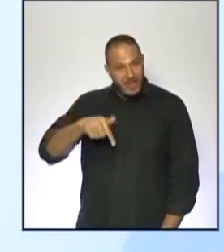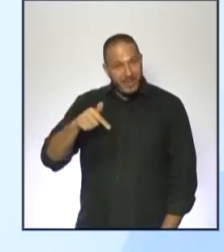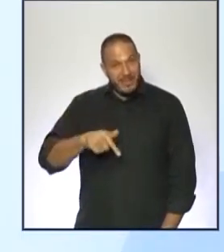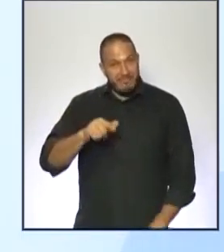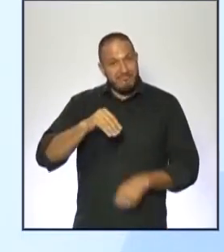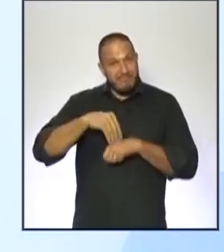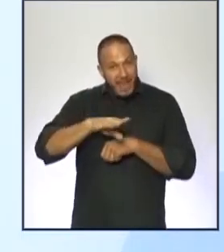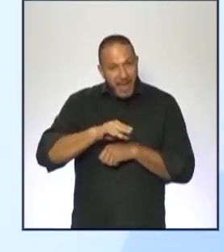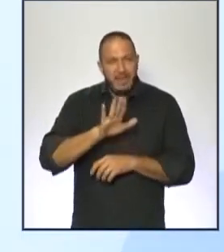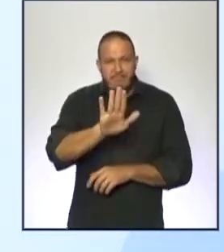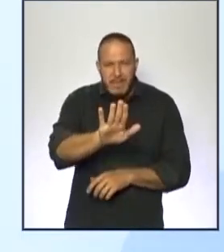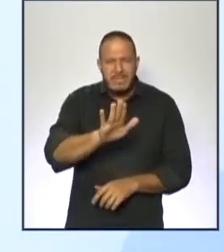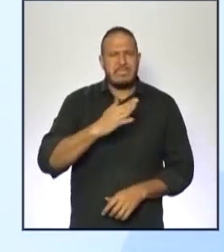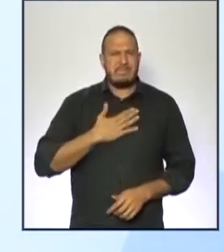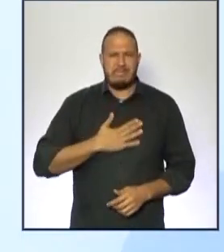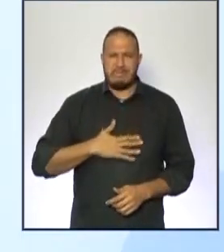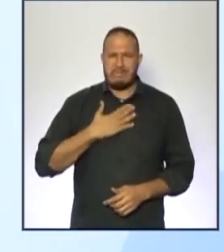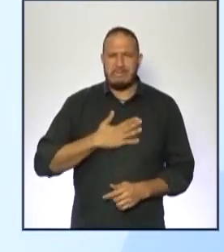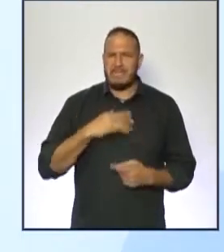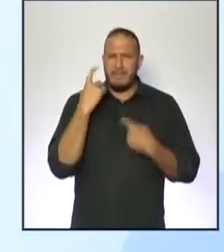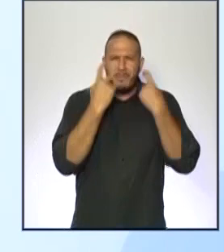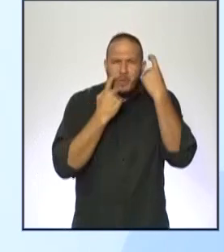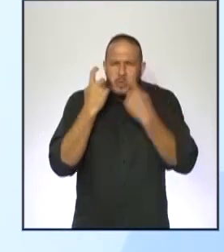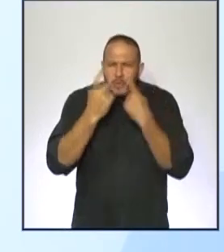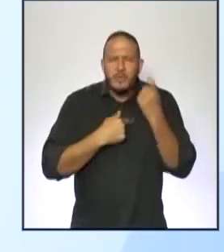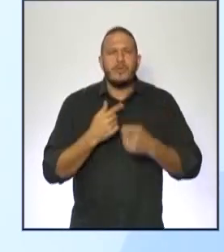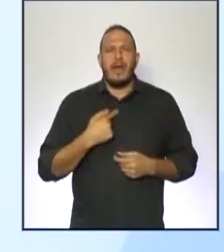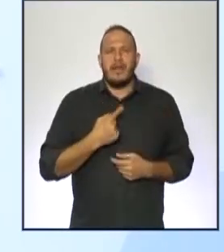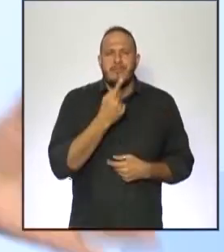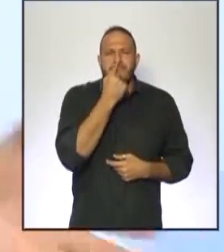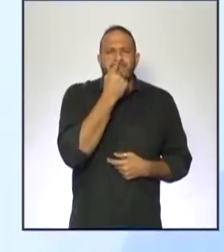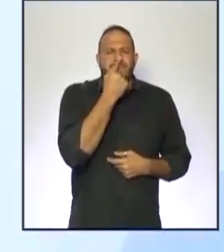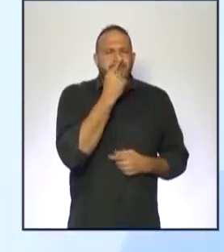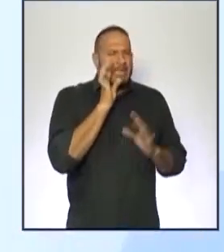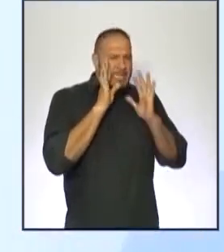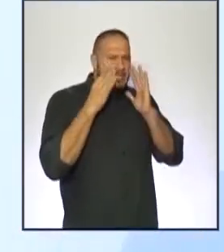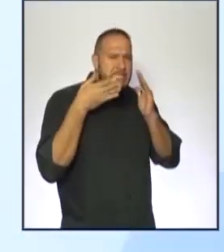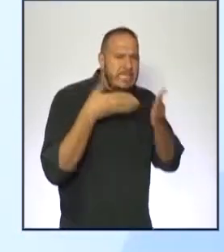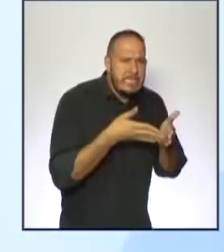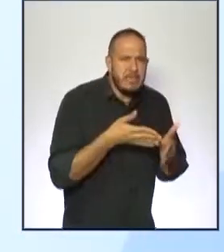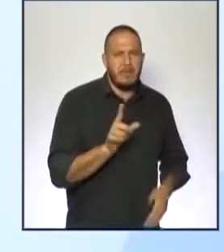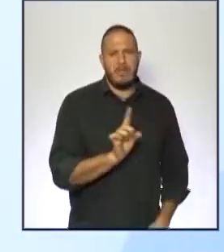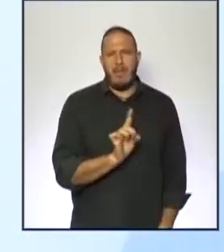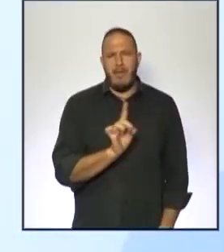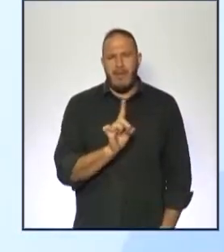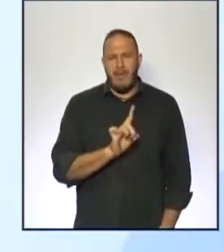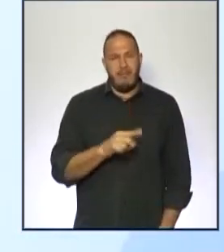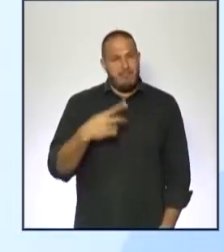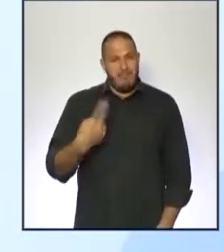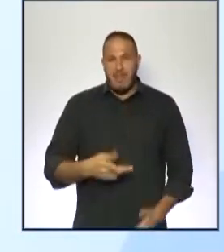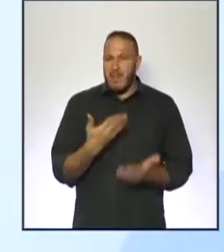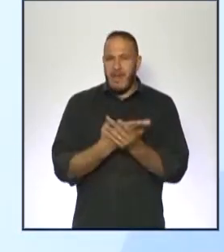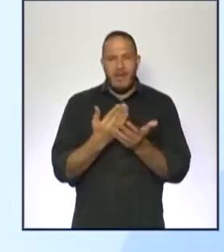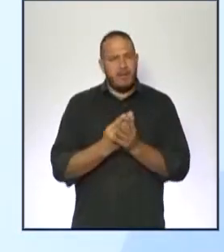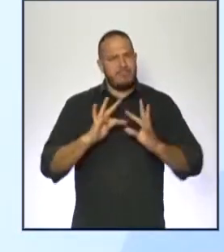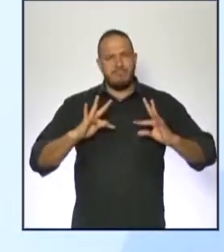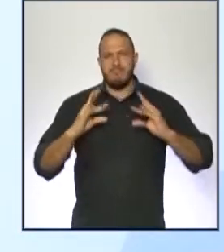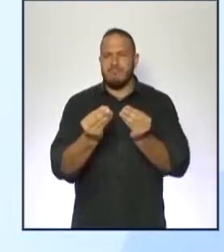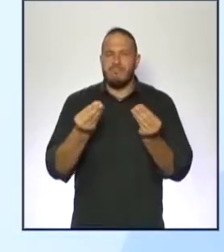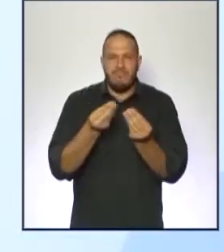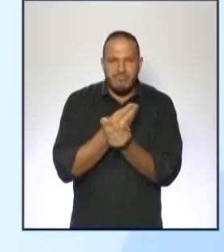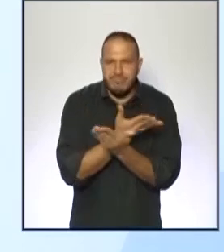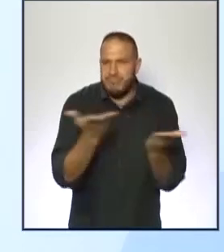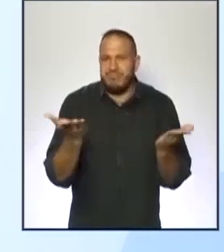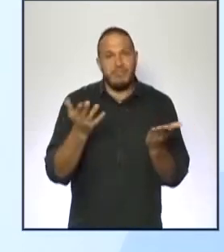E não fique preocupado se você pertence a uma série específica, porque hoje a nossa aula é para todos. Todos nós